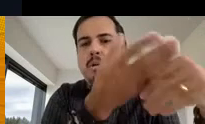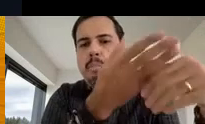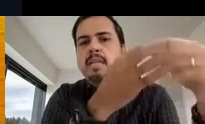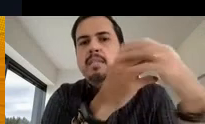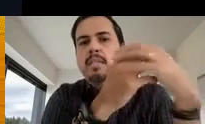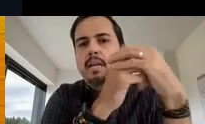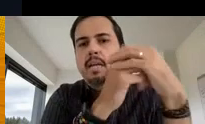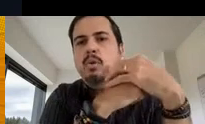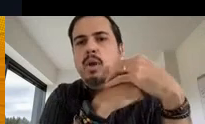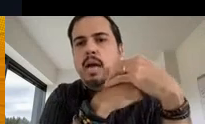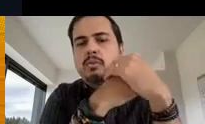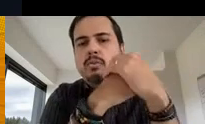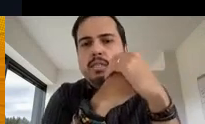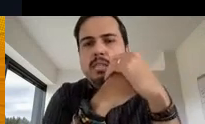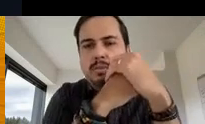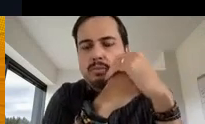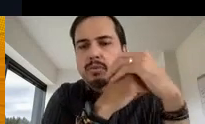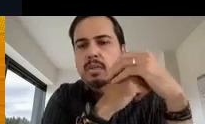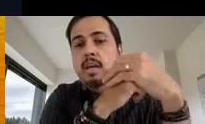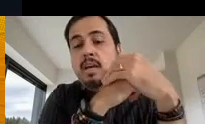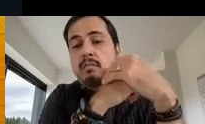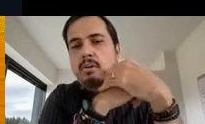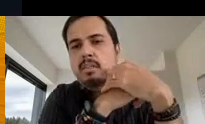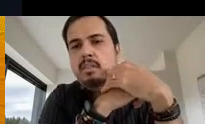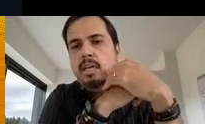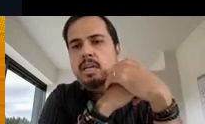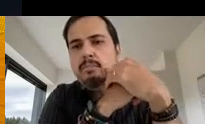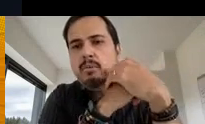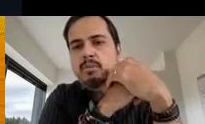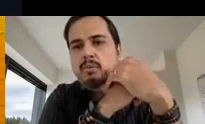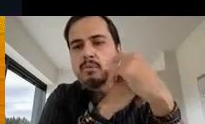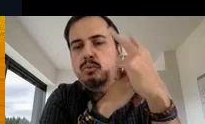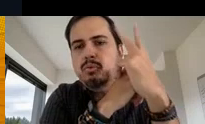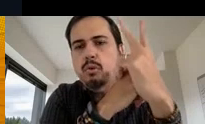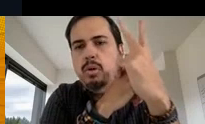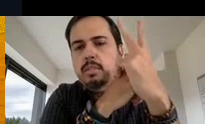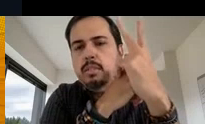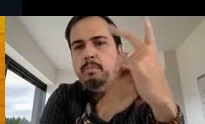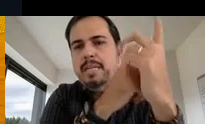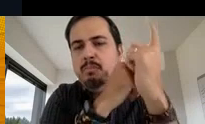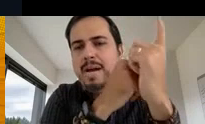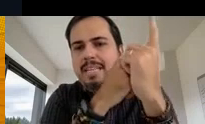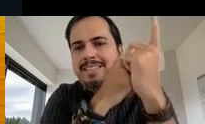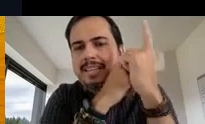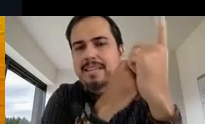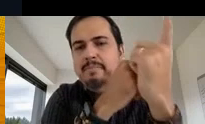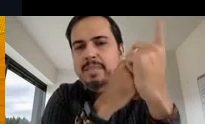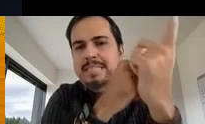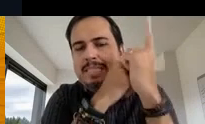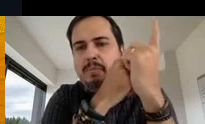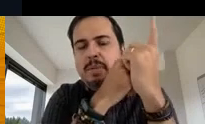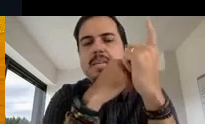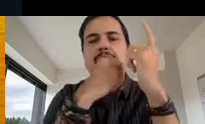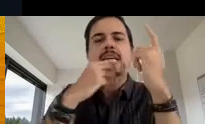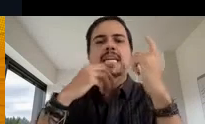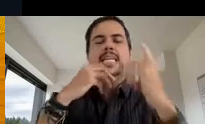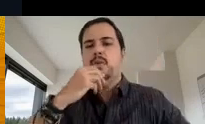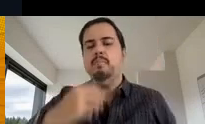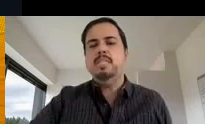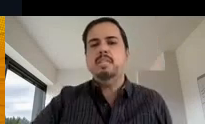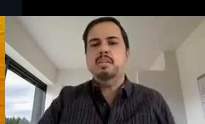básico e a maior parte delas vinculadas aos grandes desafios. Valorizar equipes ou indivíduos? Os dois, mas mais as